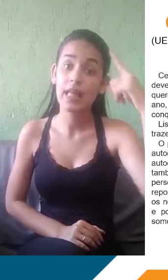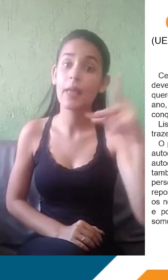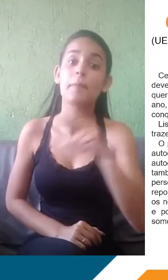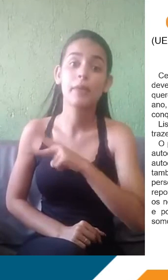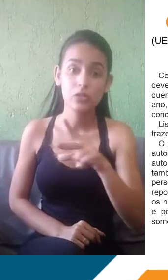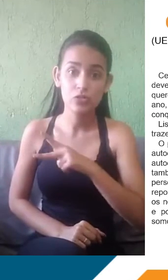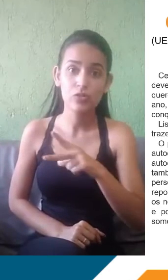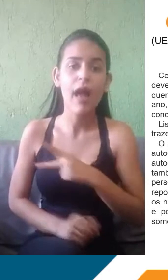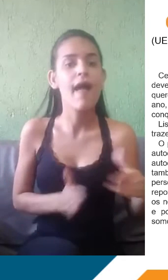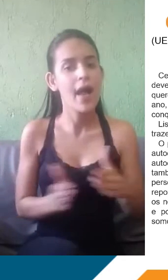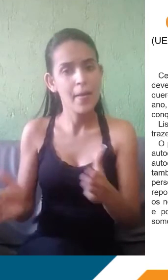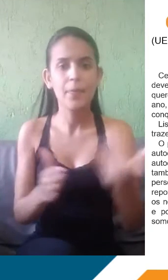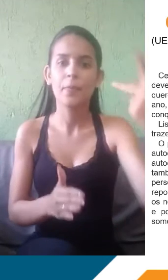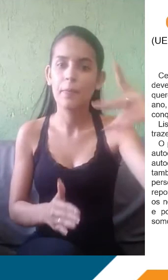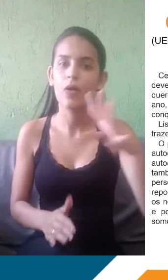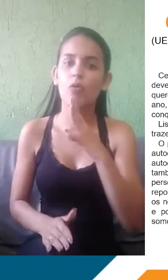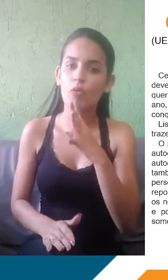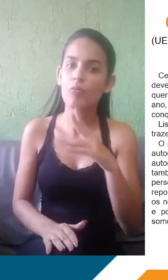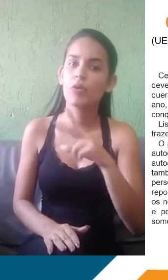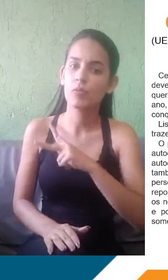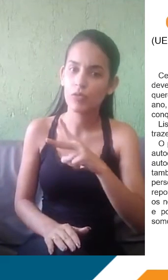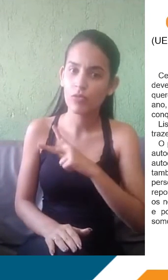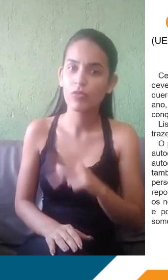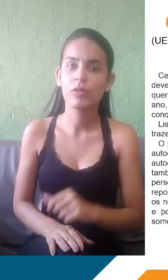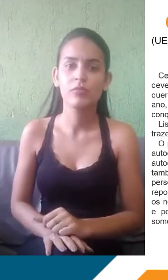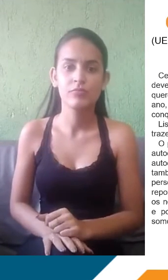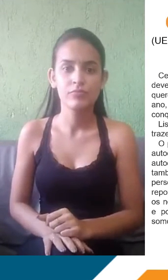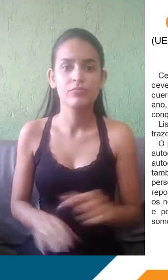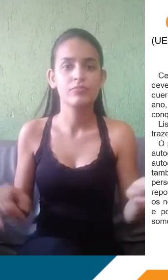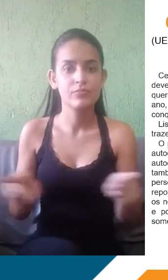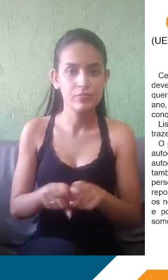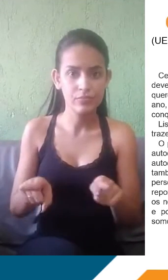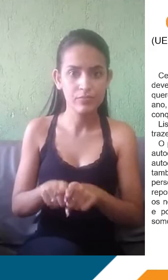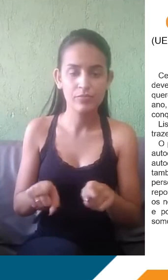raciocínios particulares. É um caminho para o autoconhecimento